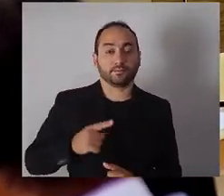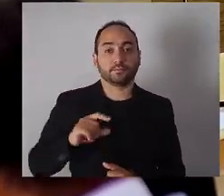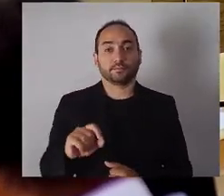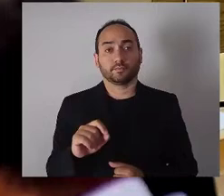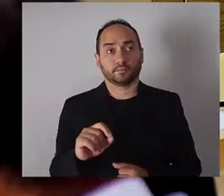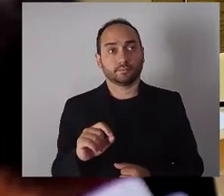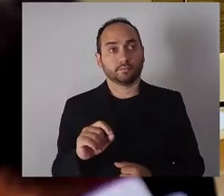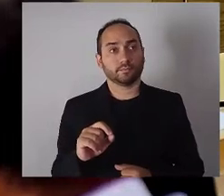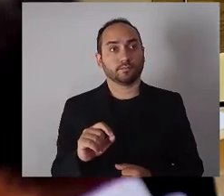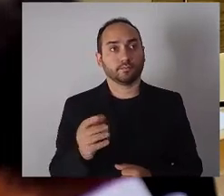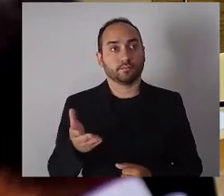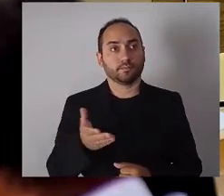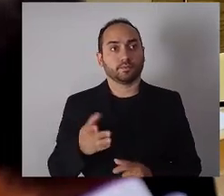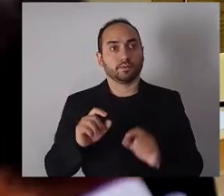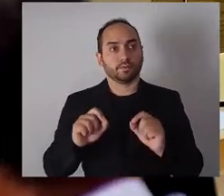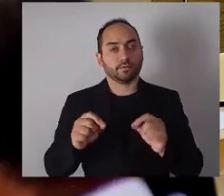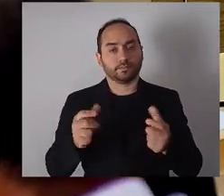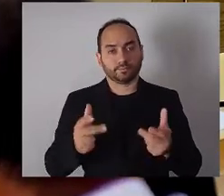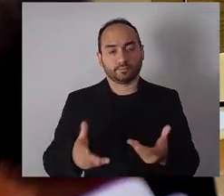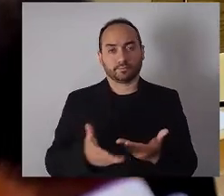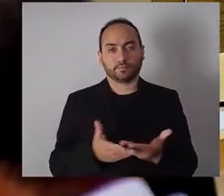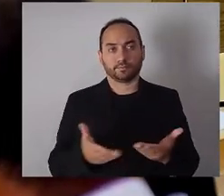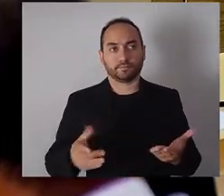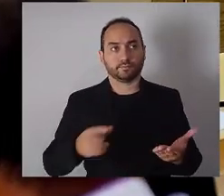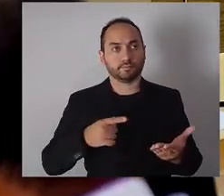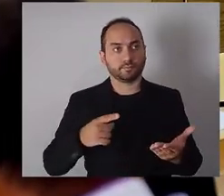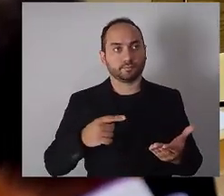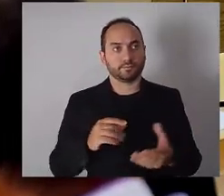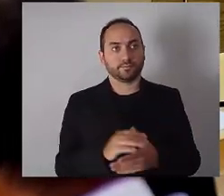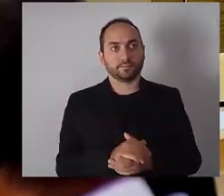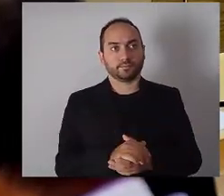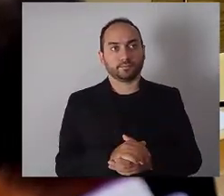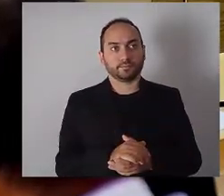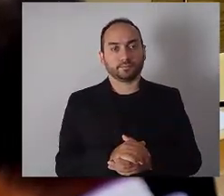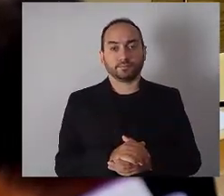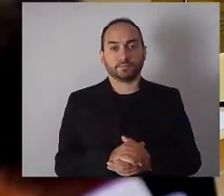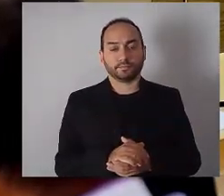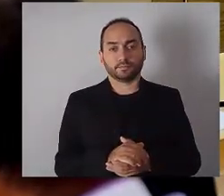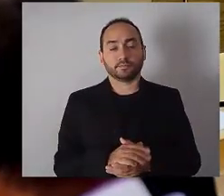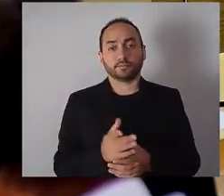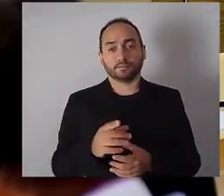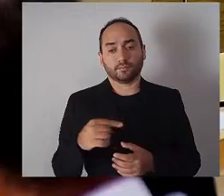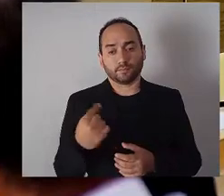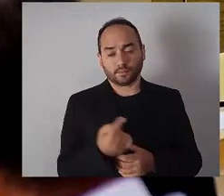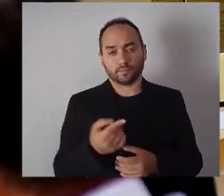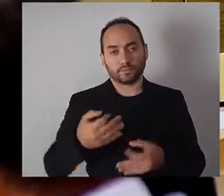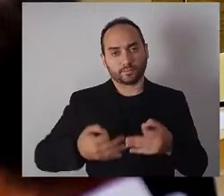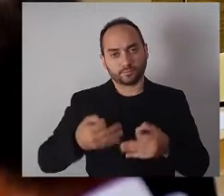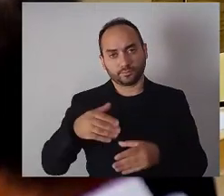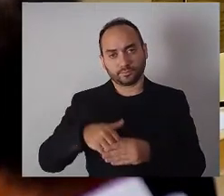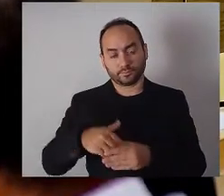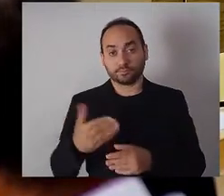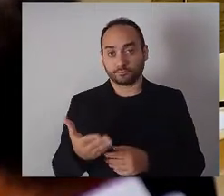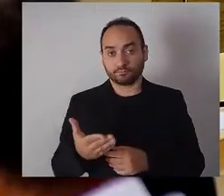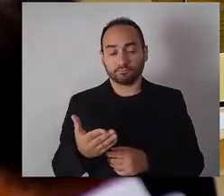Hoje, portanto, eminentes colegas, eminente doutora Lívia, a nossa Justiça Eleitoral